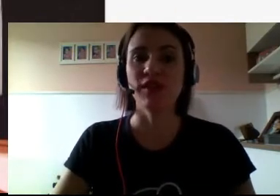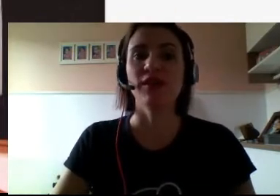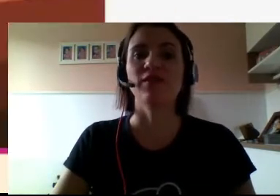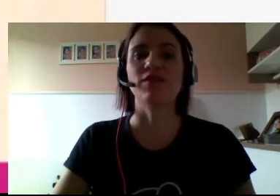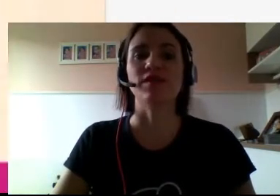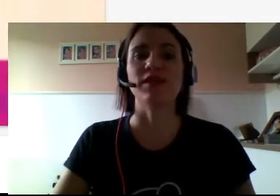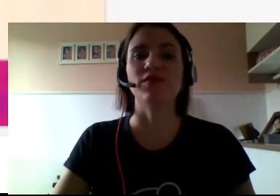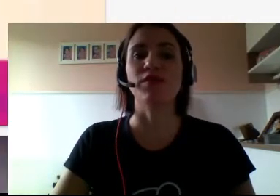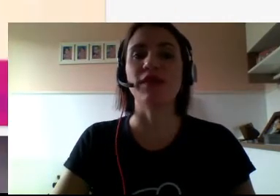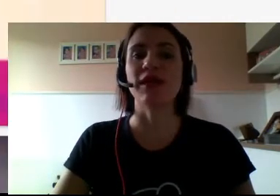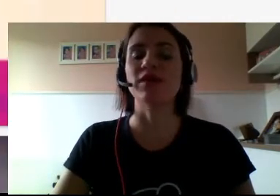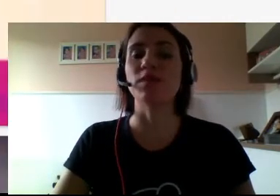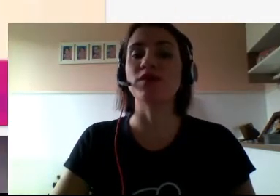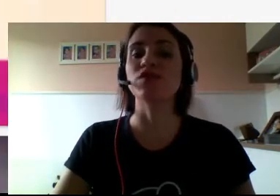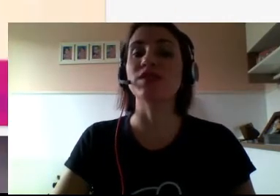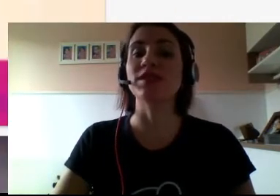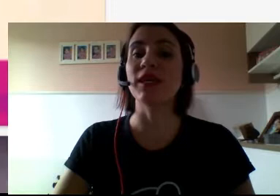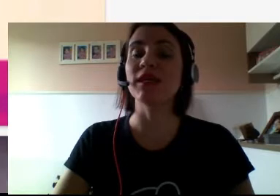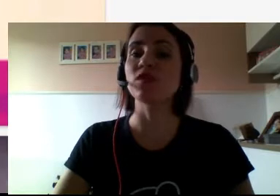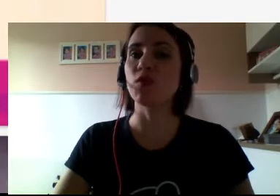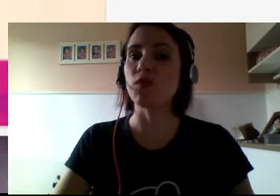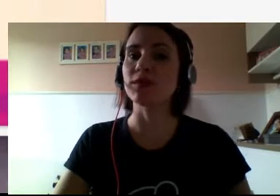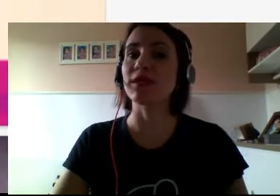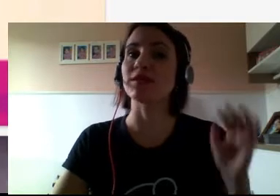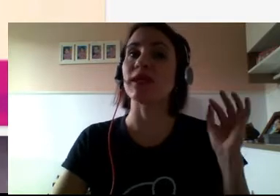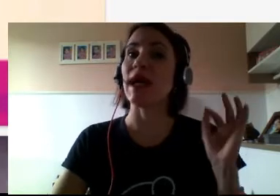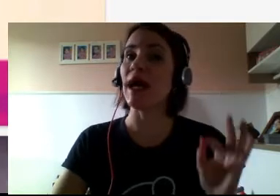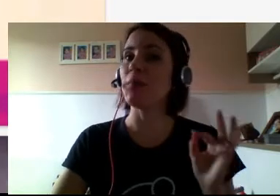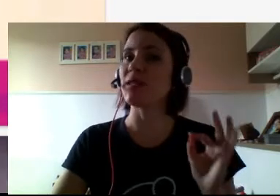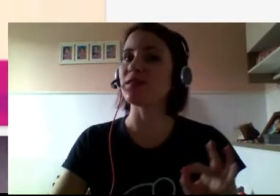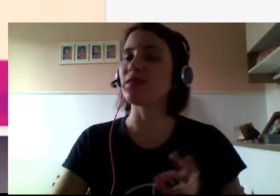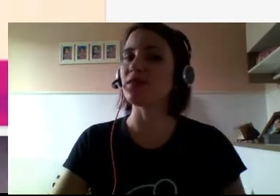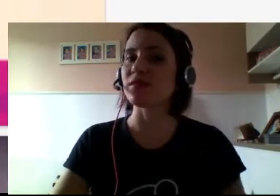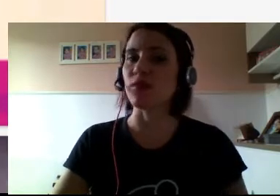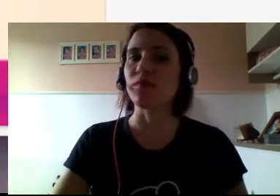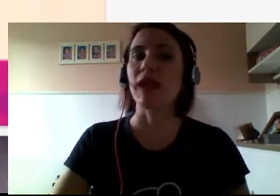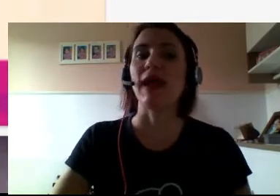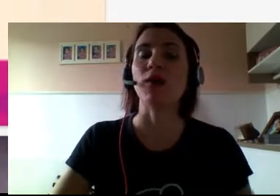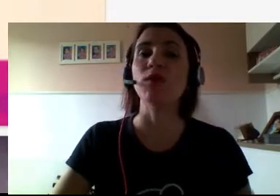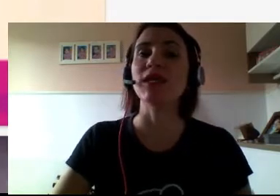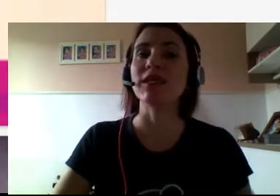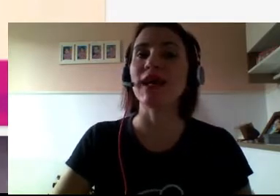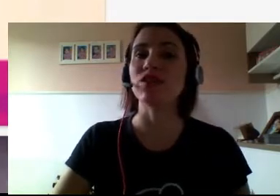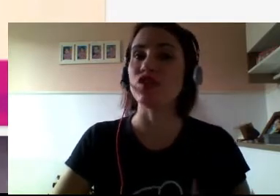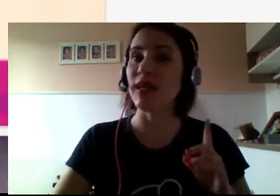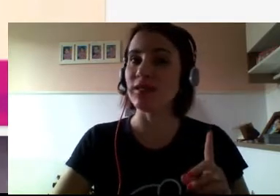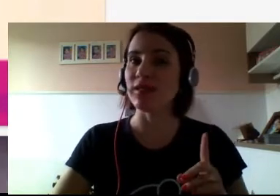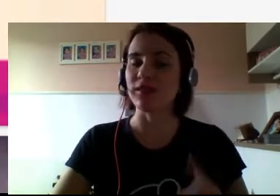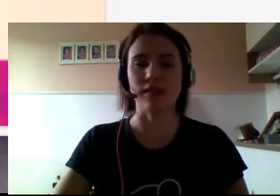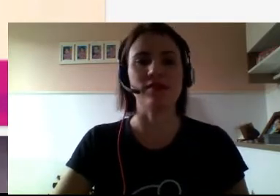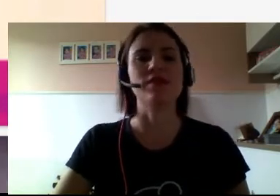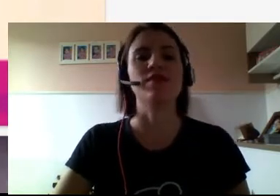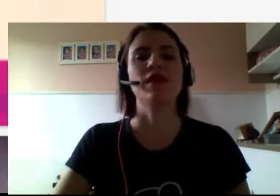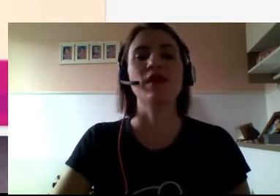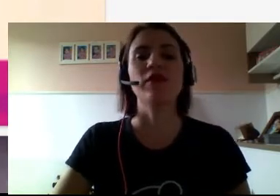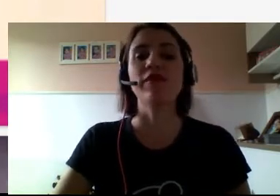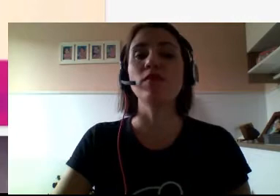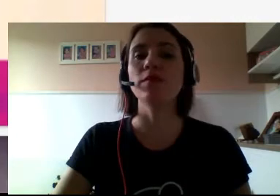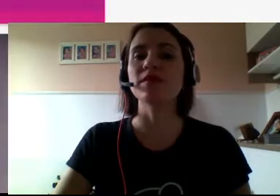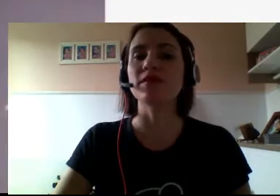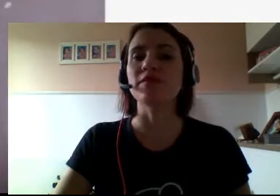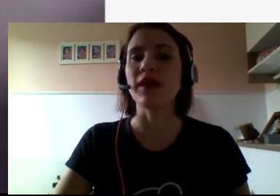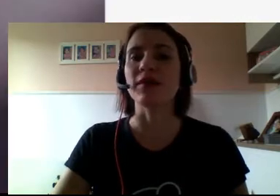hoje vocês vão ver a respeito de cenas curtas apresentação é a unidade 16